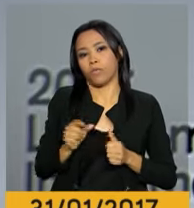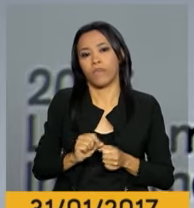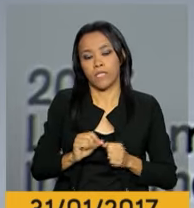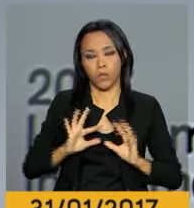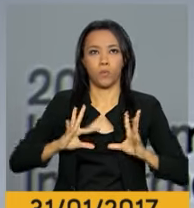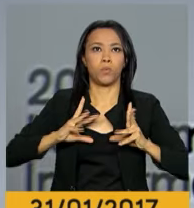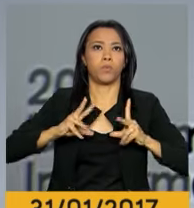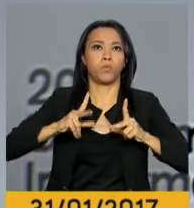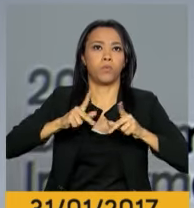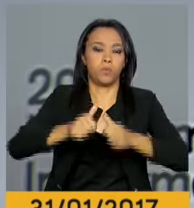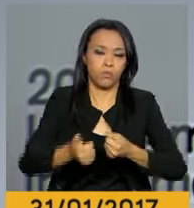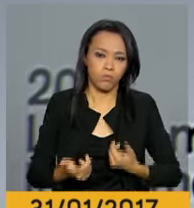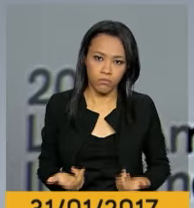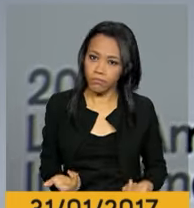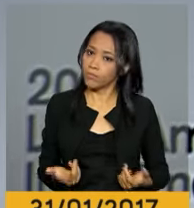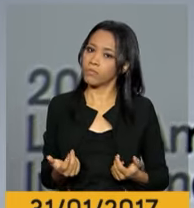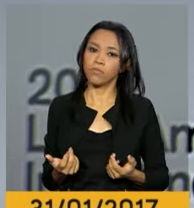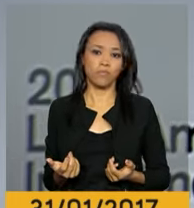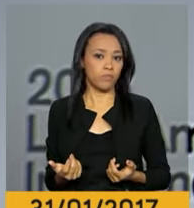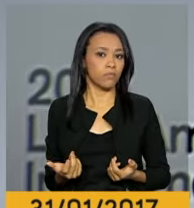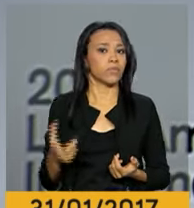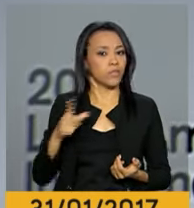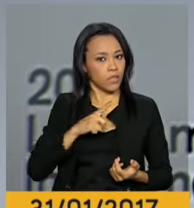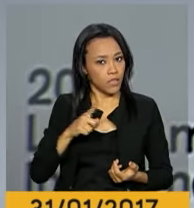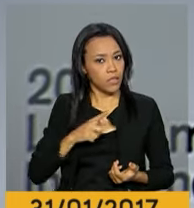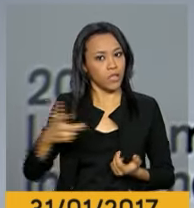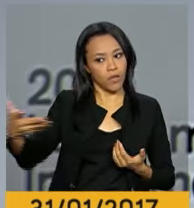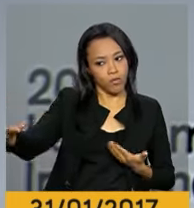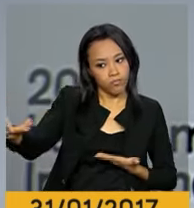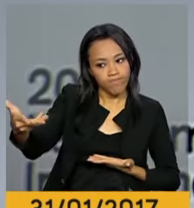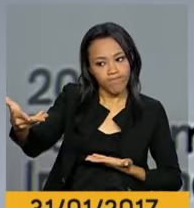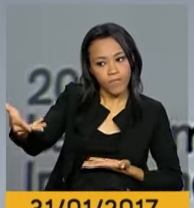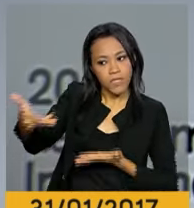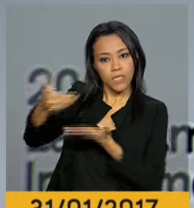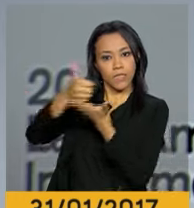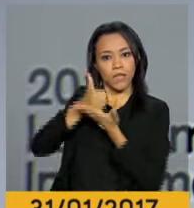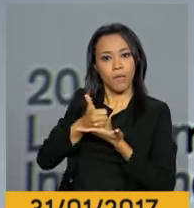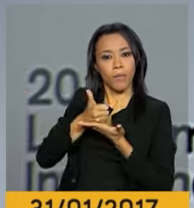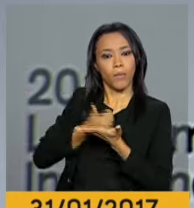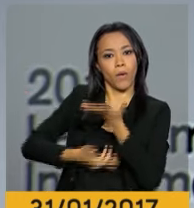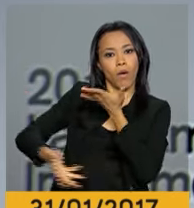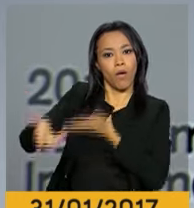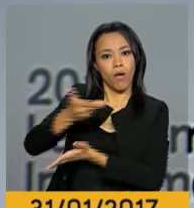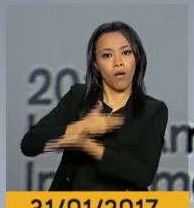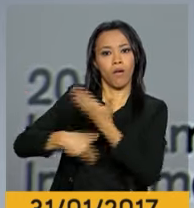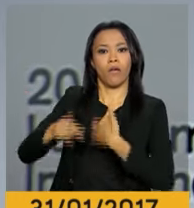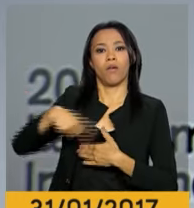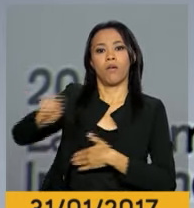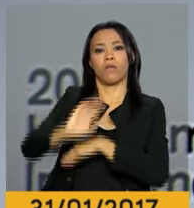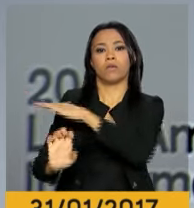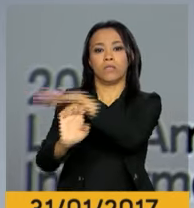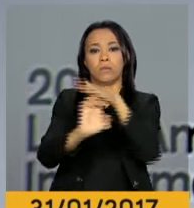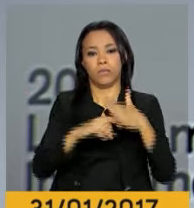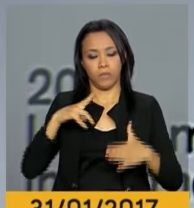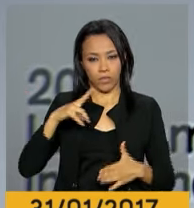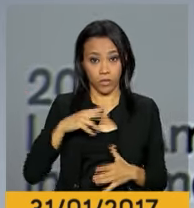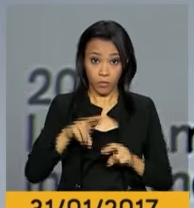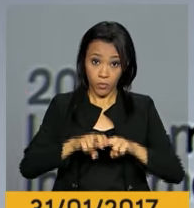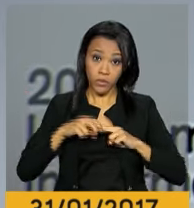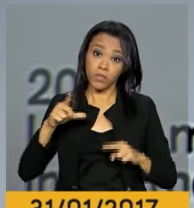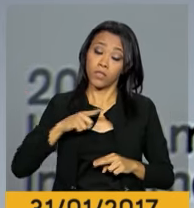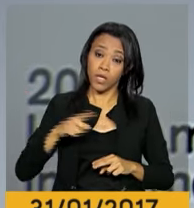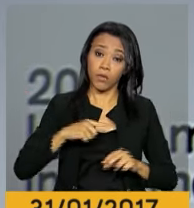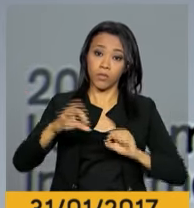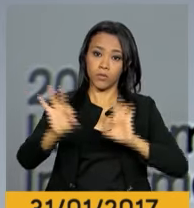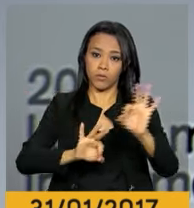faz conão com a iniciativa eh privada e e portanto nós temos essa agenda